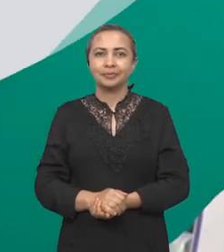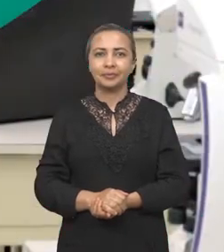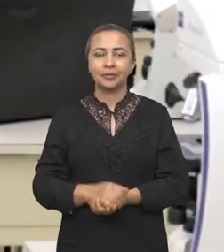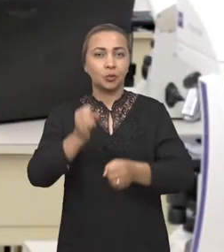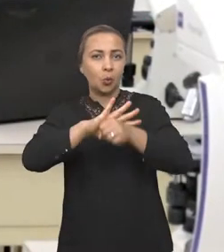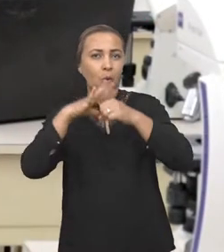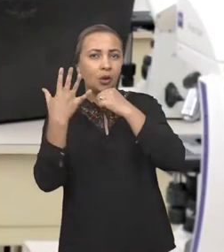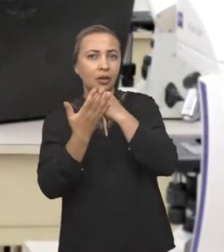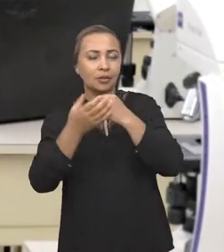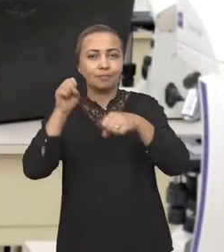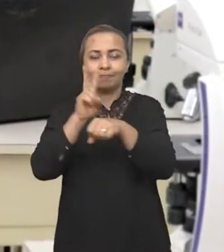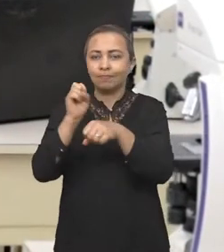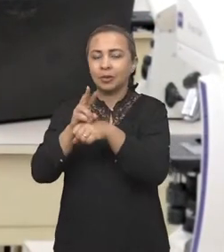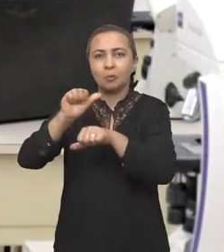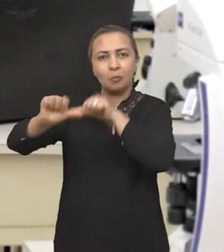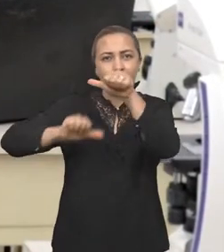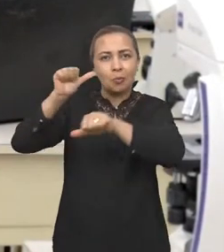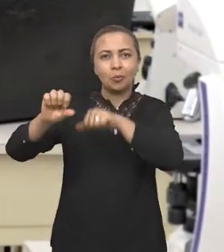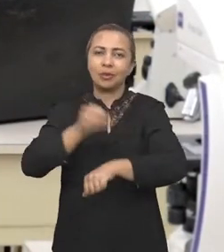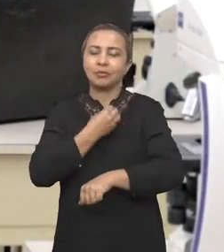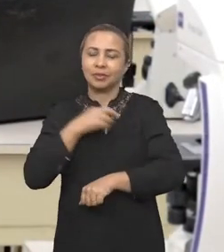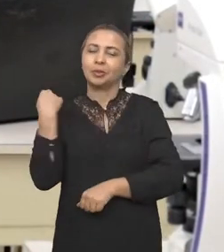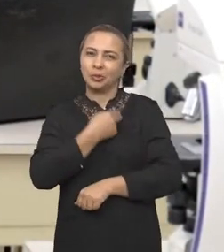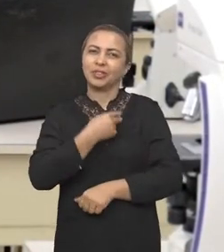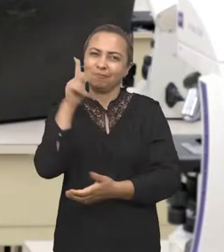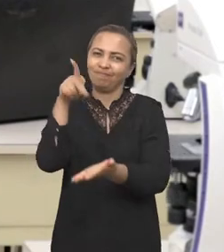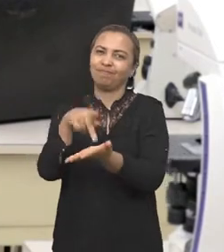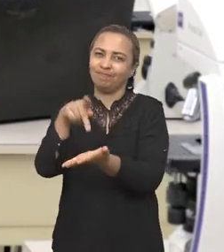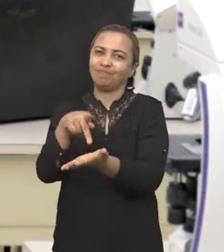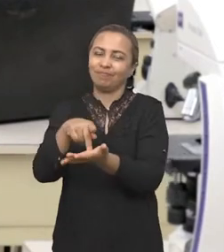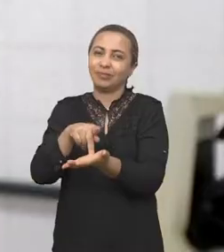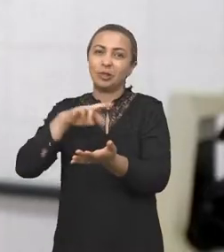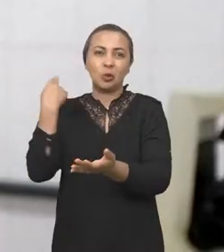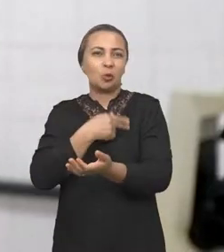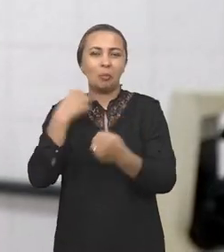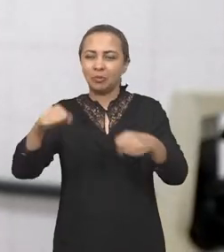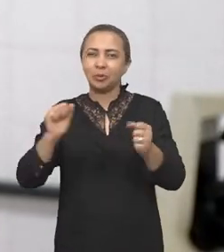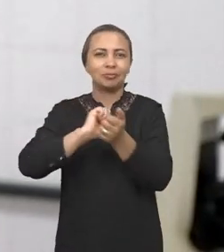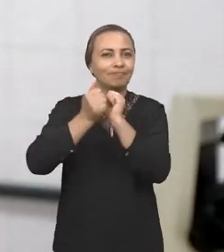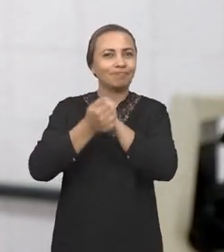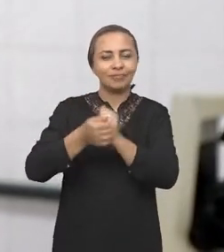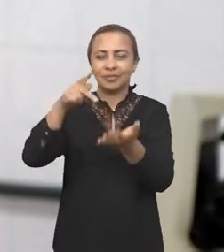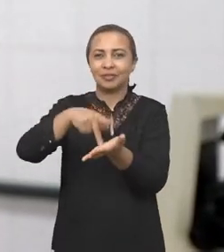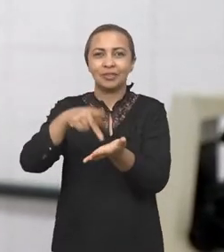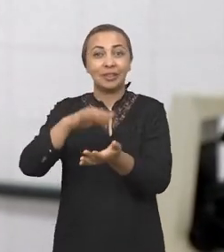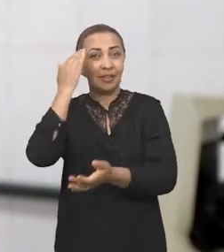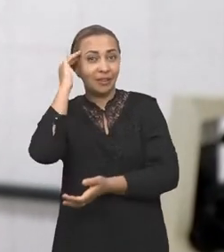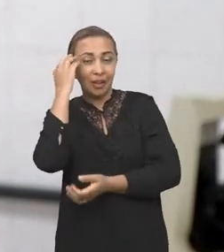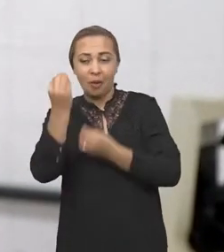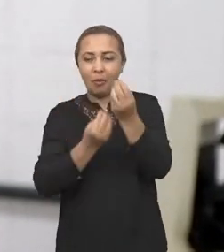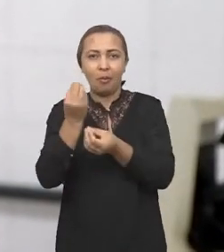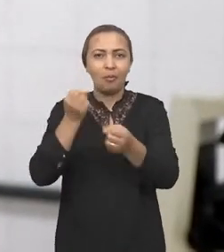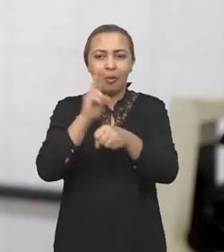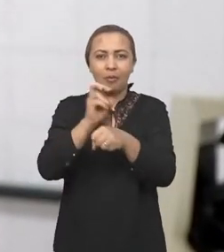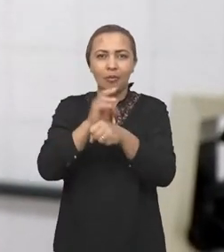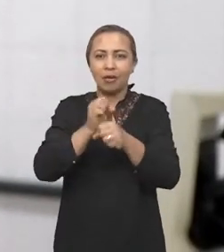O coronavírus mudou totalmente nossa vida, não foi? A gente teve que se adaptar a essa nova realidade e entender como um vírus